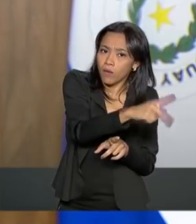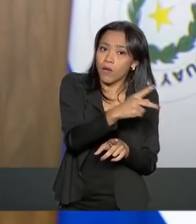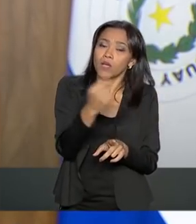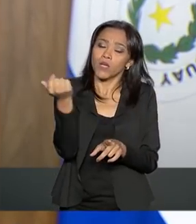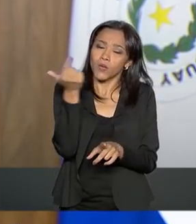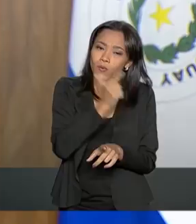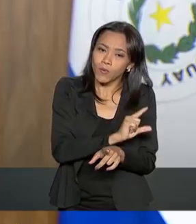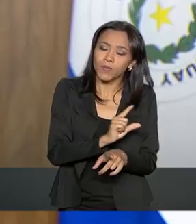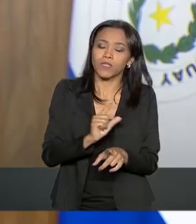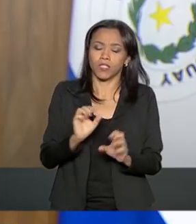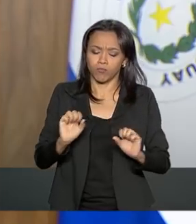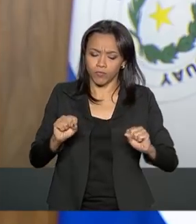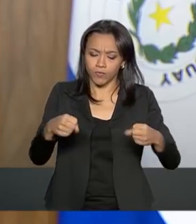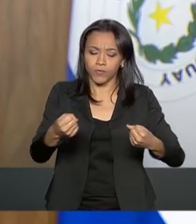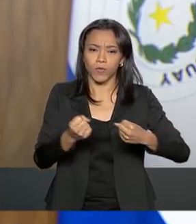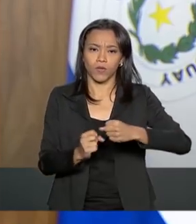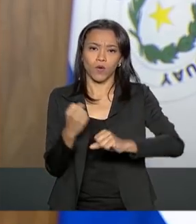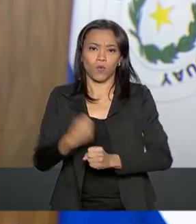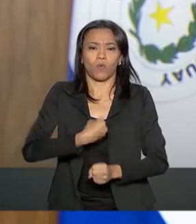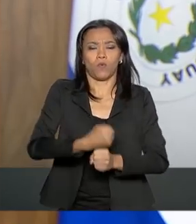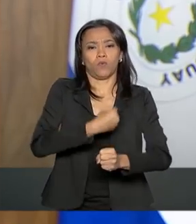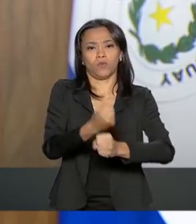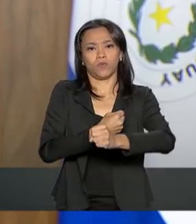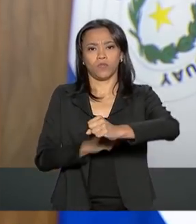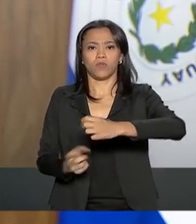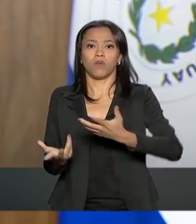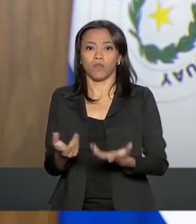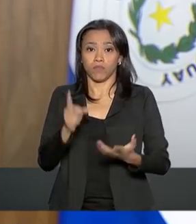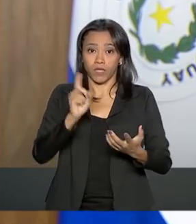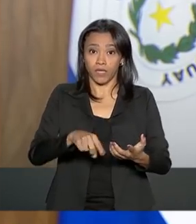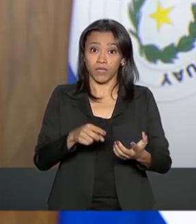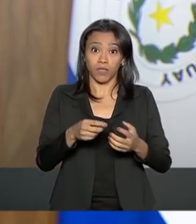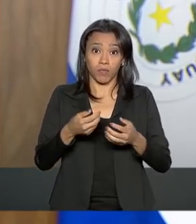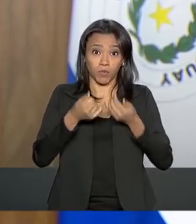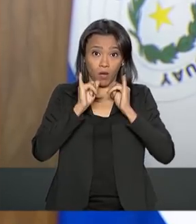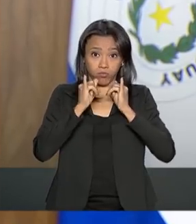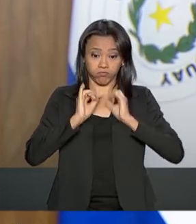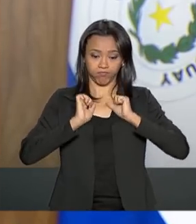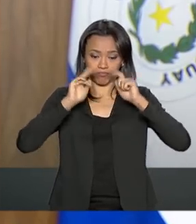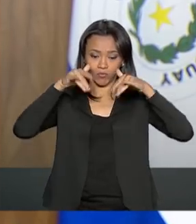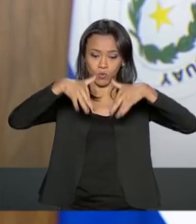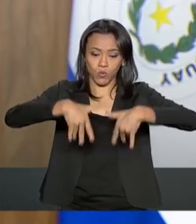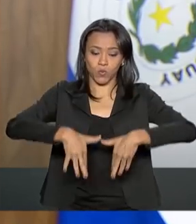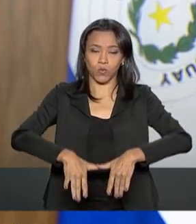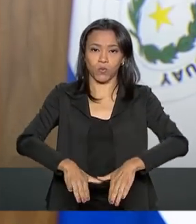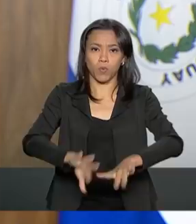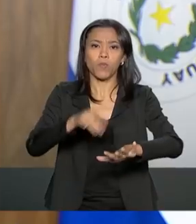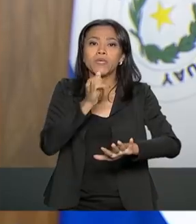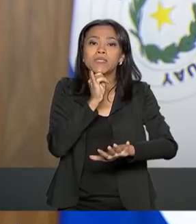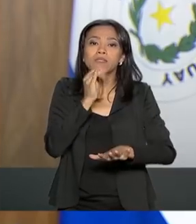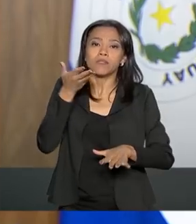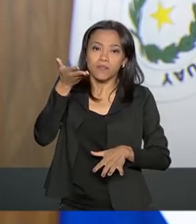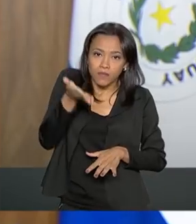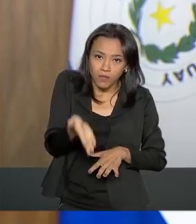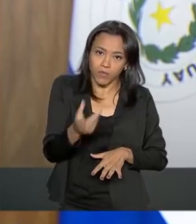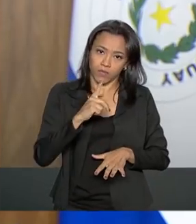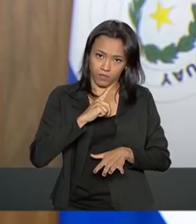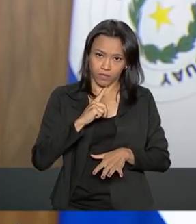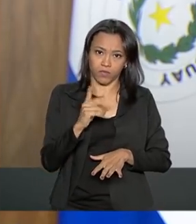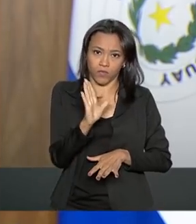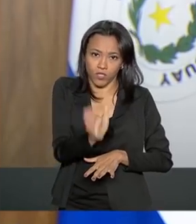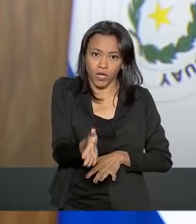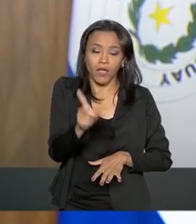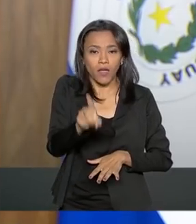estamos imbatíveis na maior represa de gerações de energia do mundo, a Itaipu Binacional.